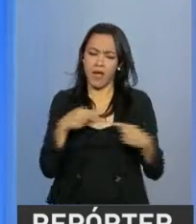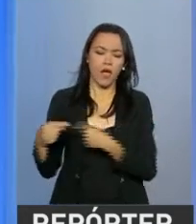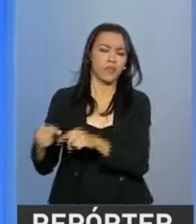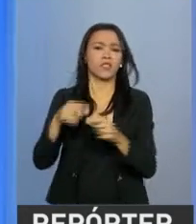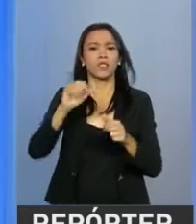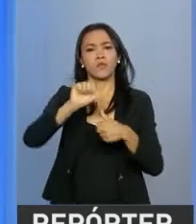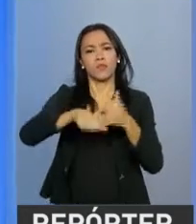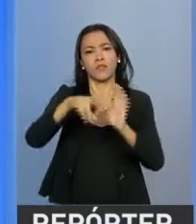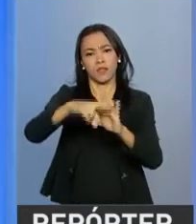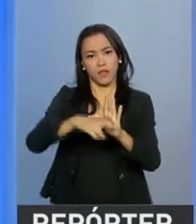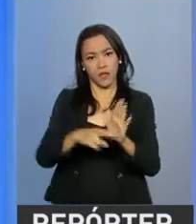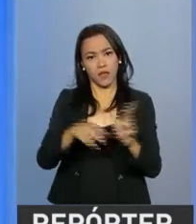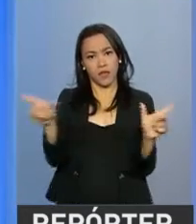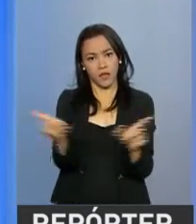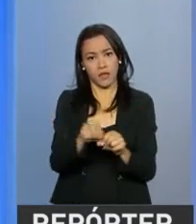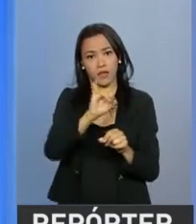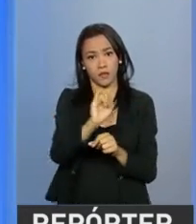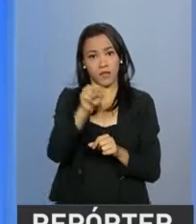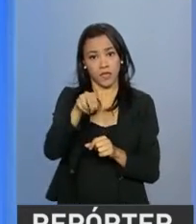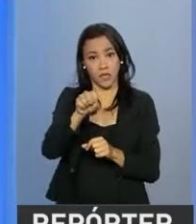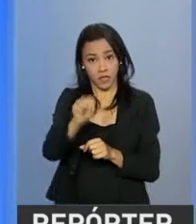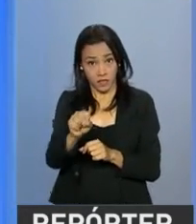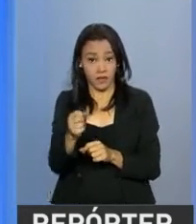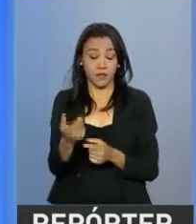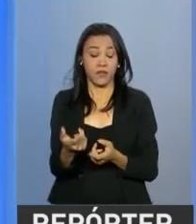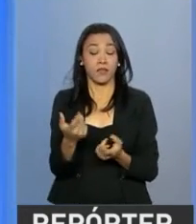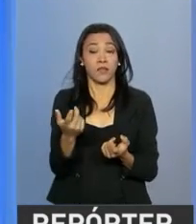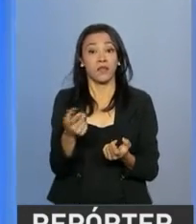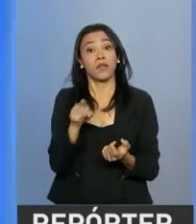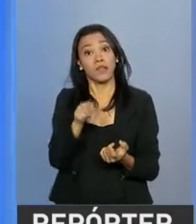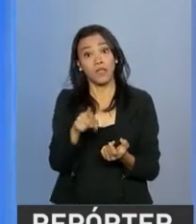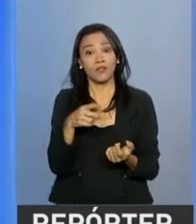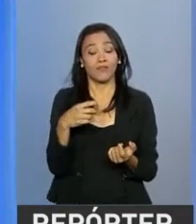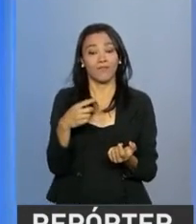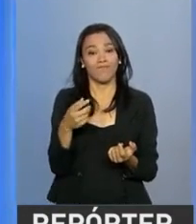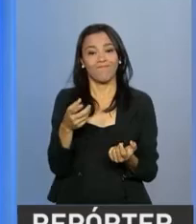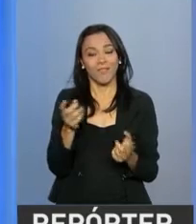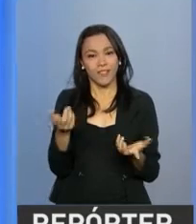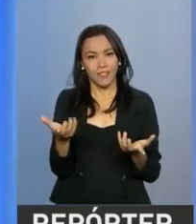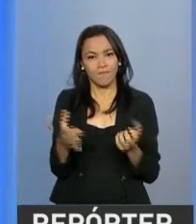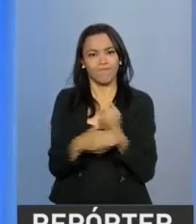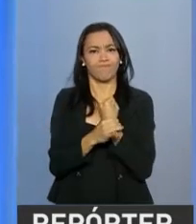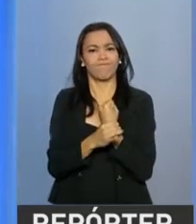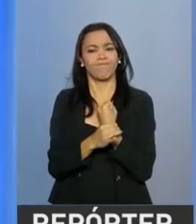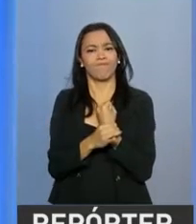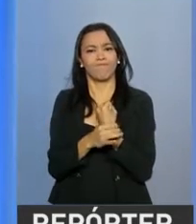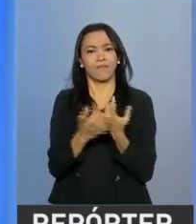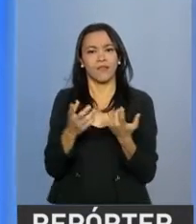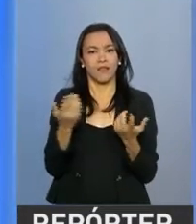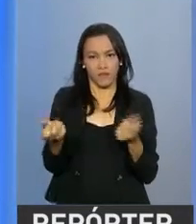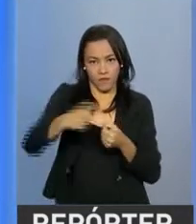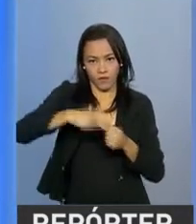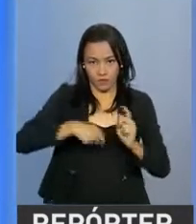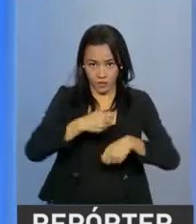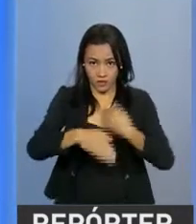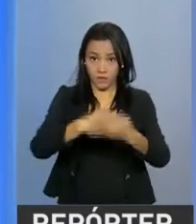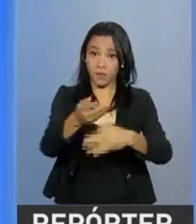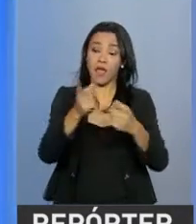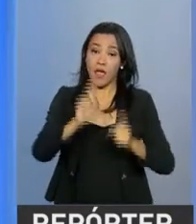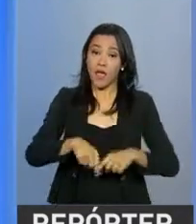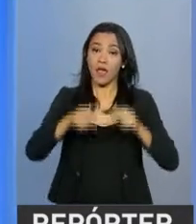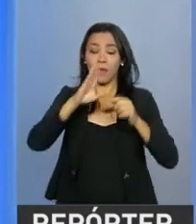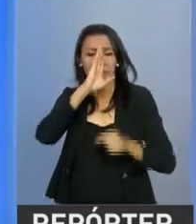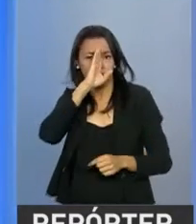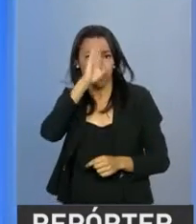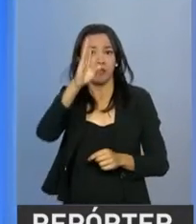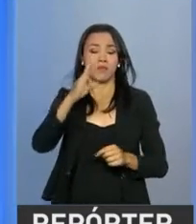reforma da Previdência cresce geral ambiente de muita insegurança para os investidores e para retomada do crescimento parece ter sido a falta número